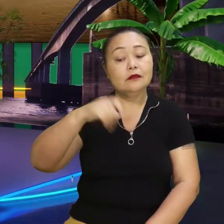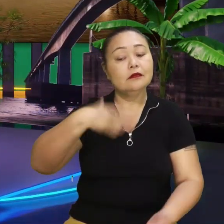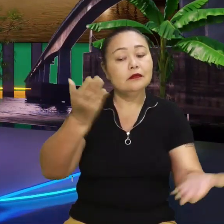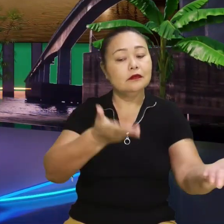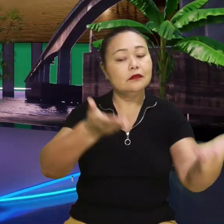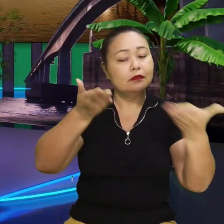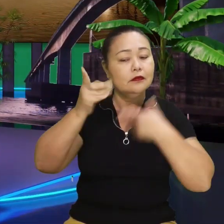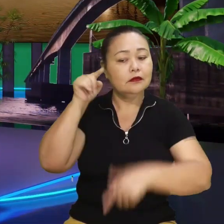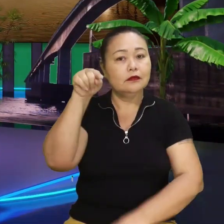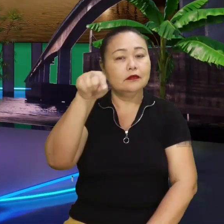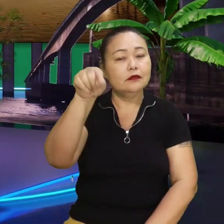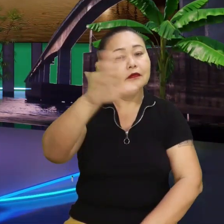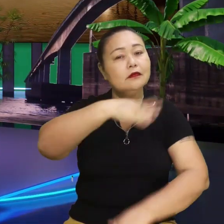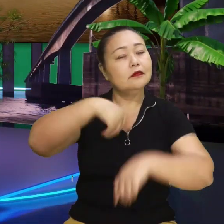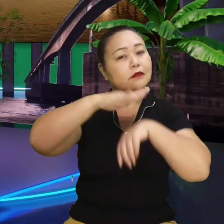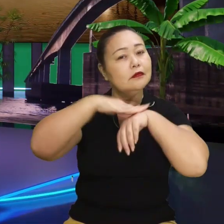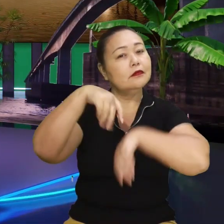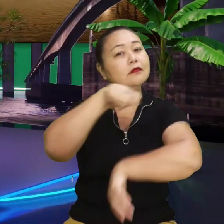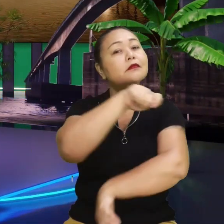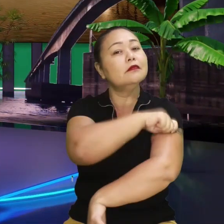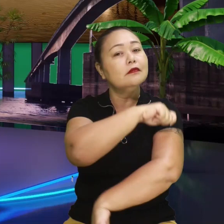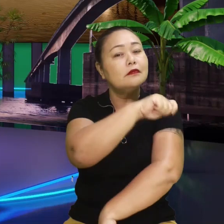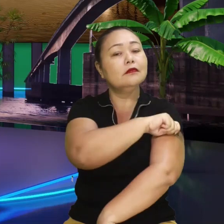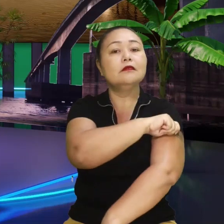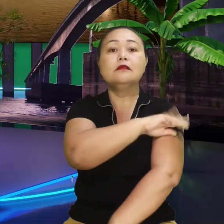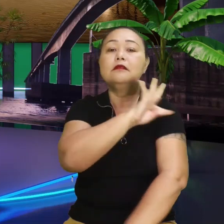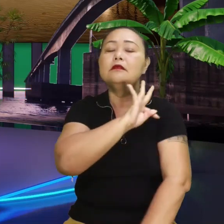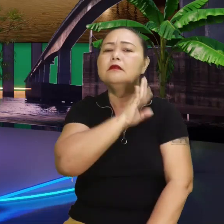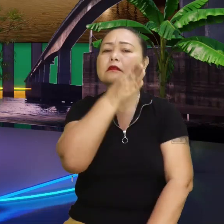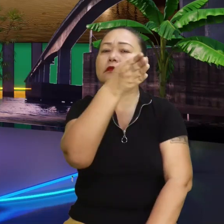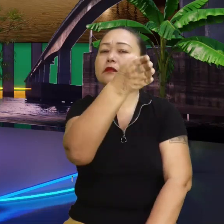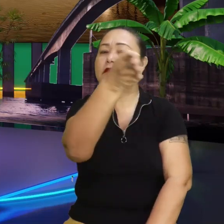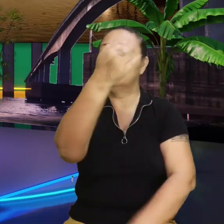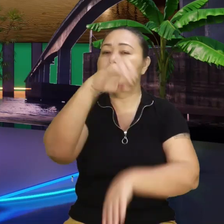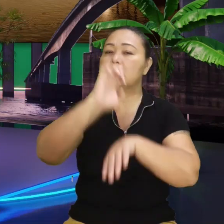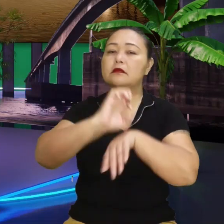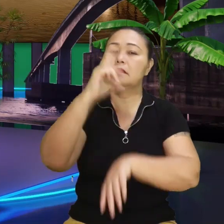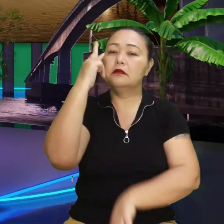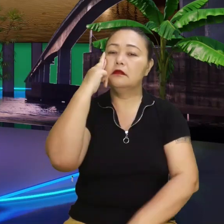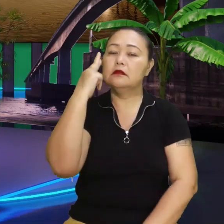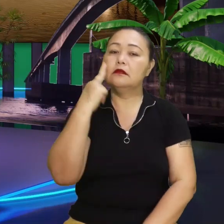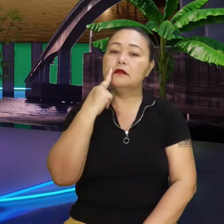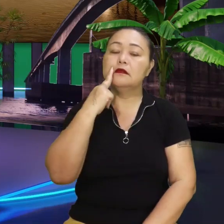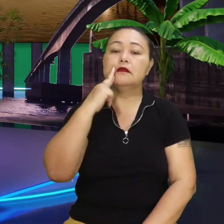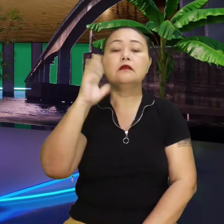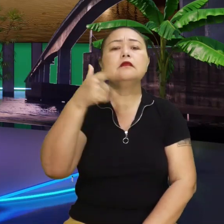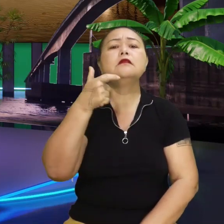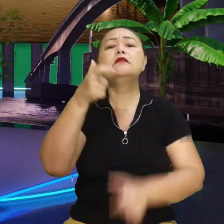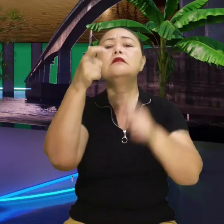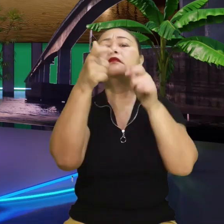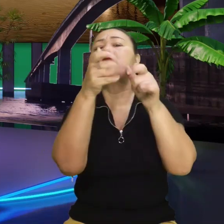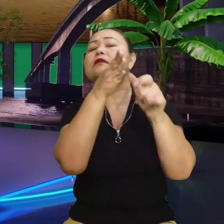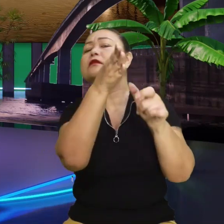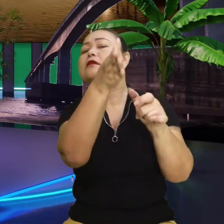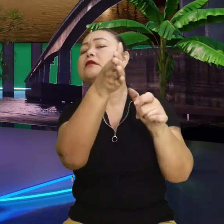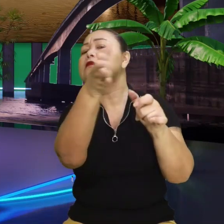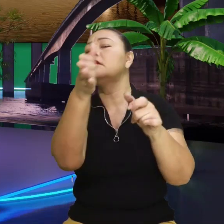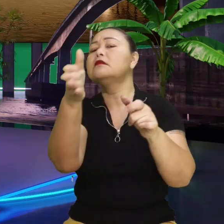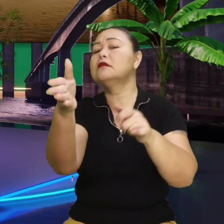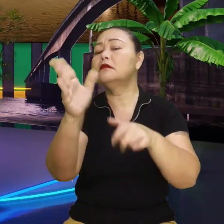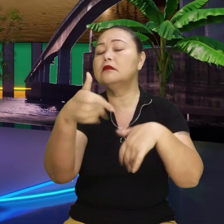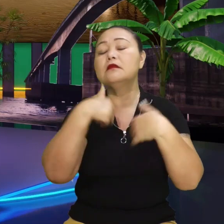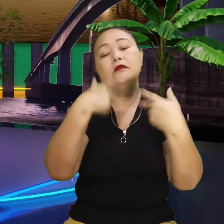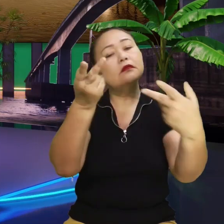Convido você nossos queridos alunos de todo o estado de Rondônia aonde você estiver